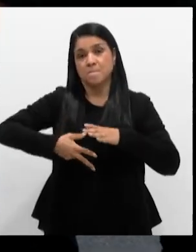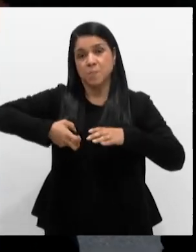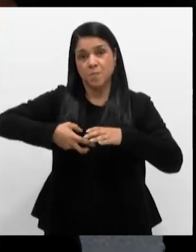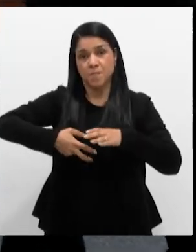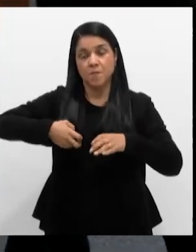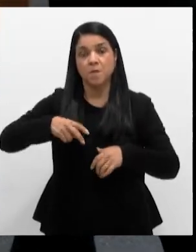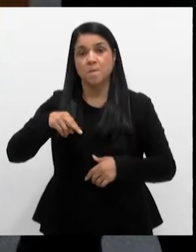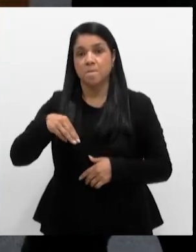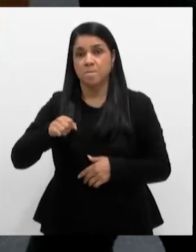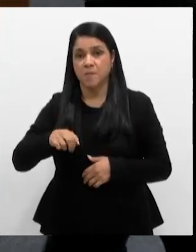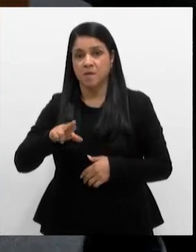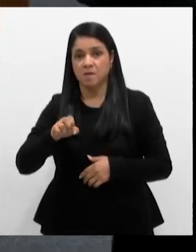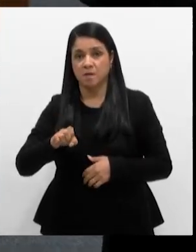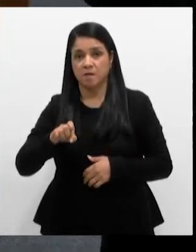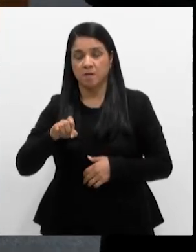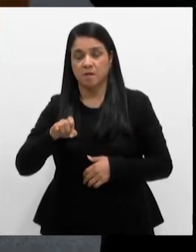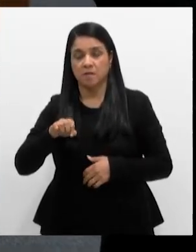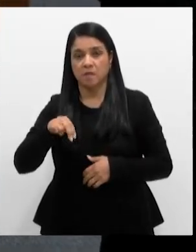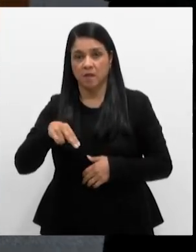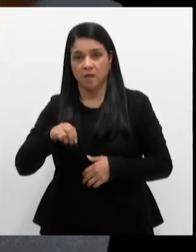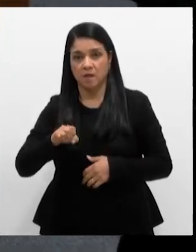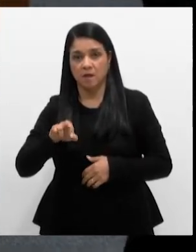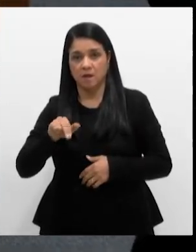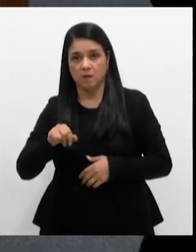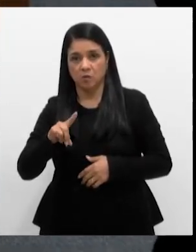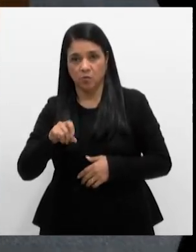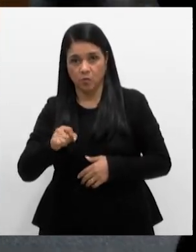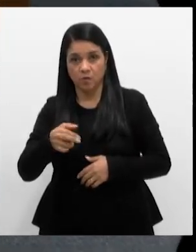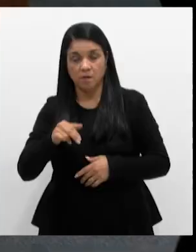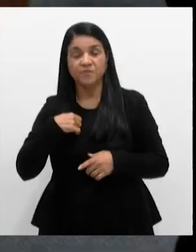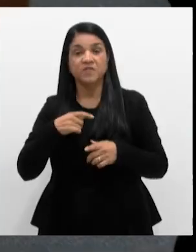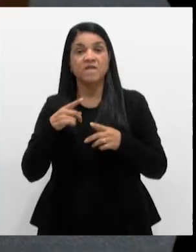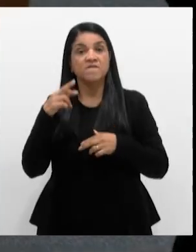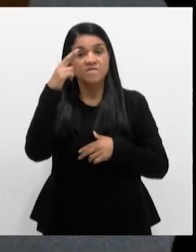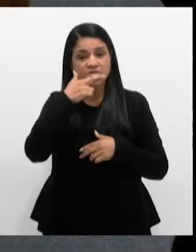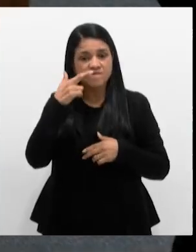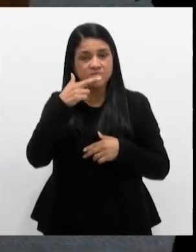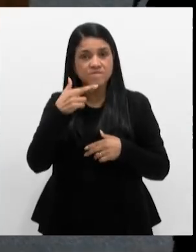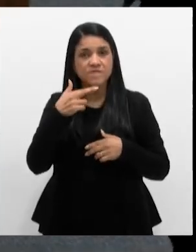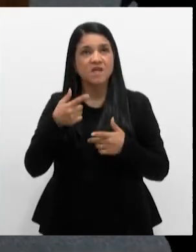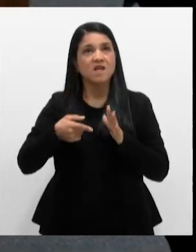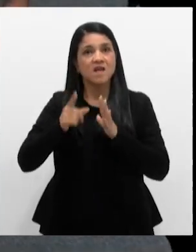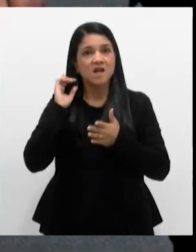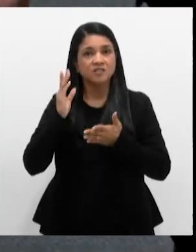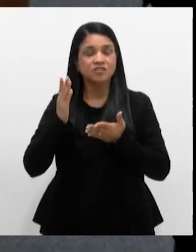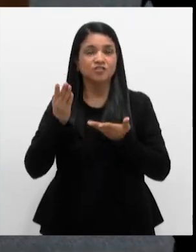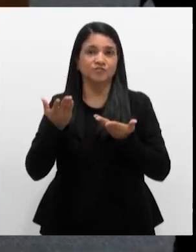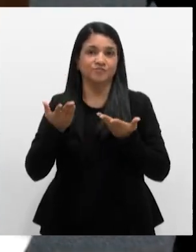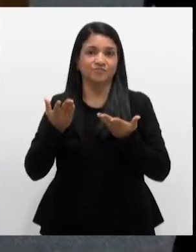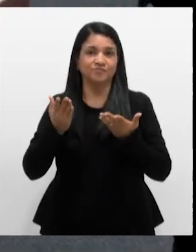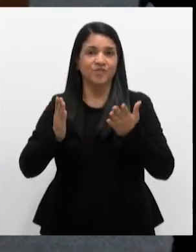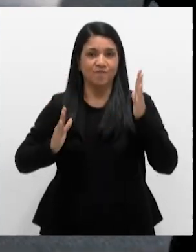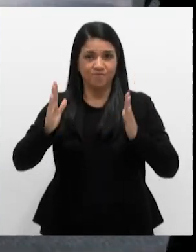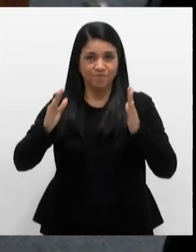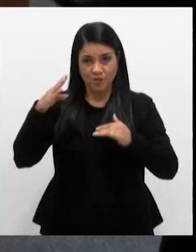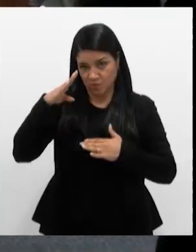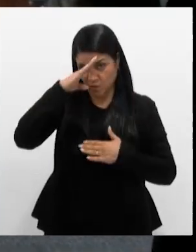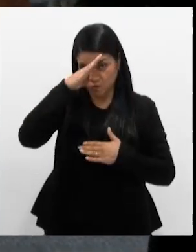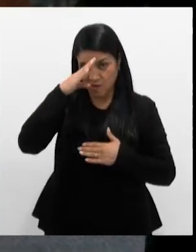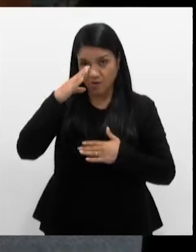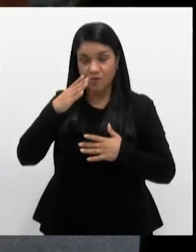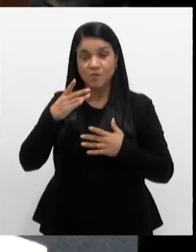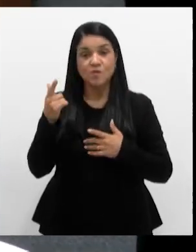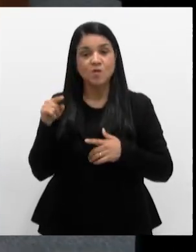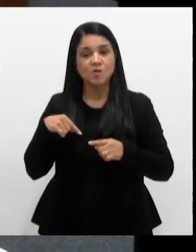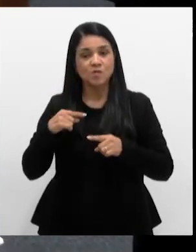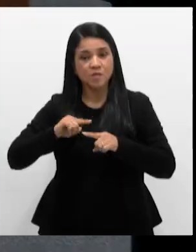vai dificultar a fiscalização. Recentemente, depois de ter passado a boiada no governo Bolsonaro, nós comemoramos